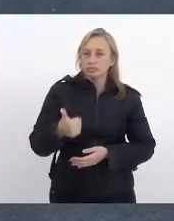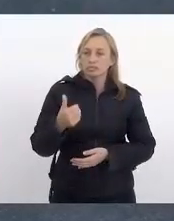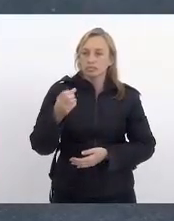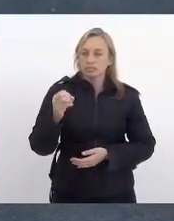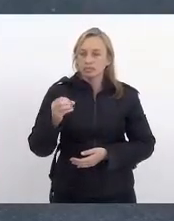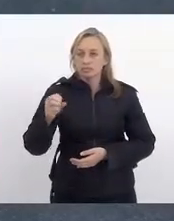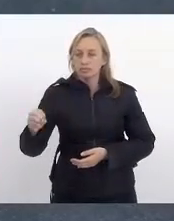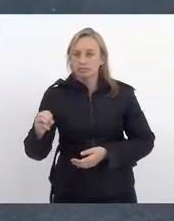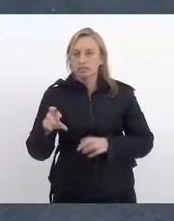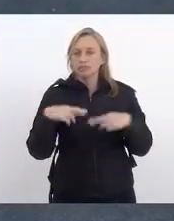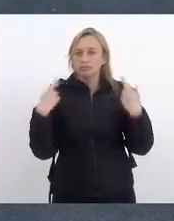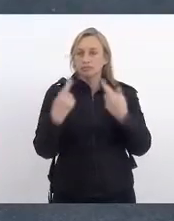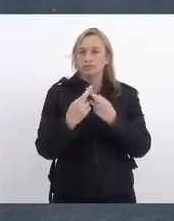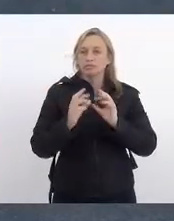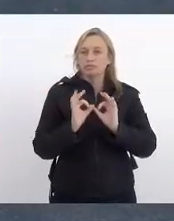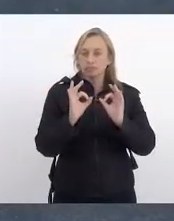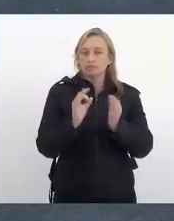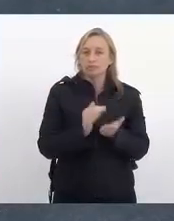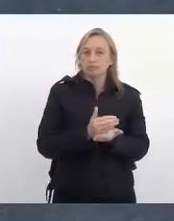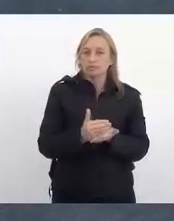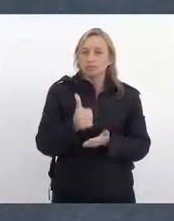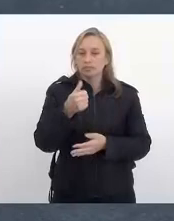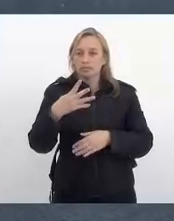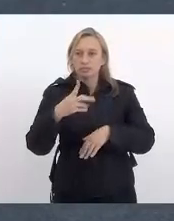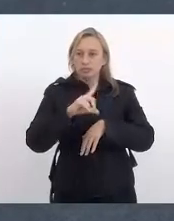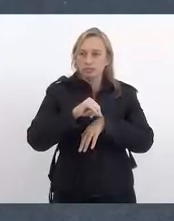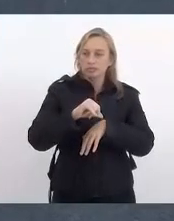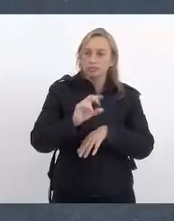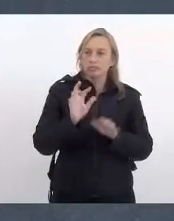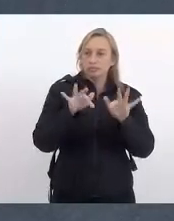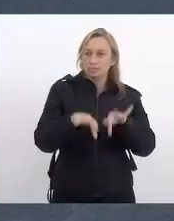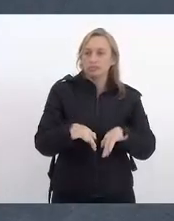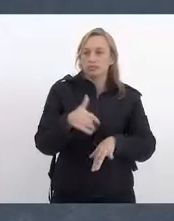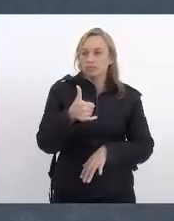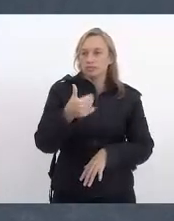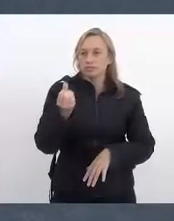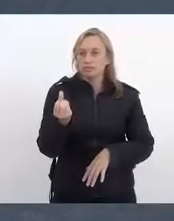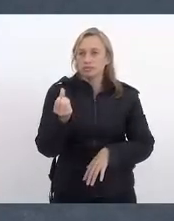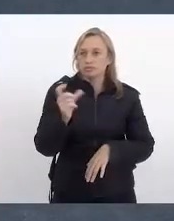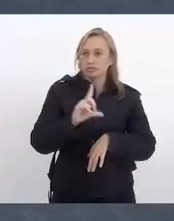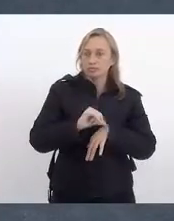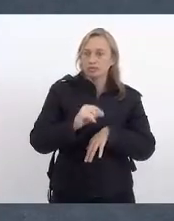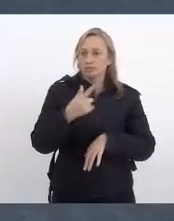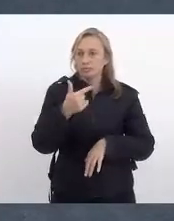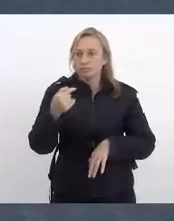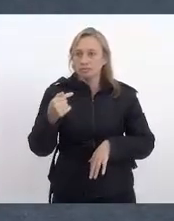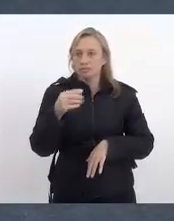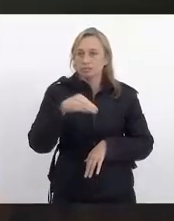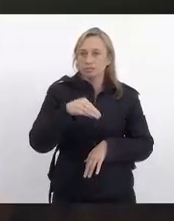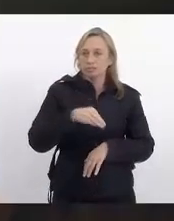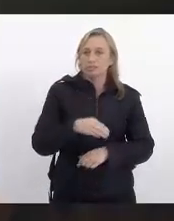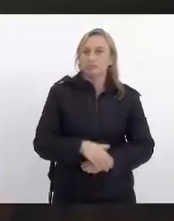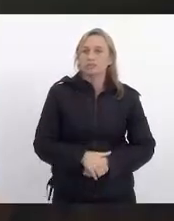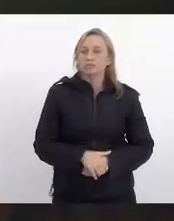sessão ordinária que iniciada às 14horas encerrou ser 16:17